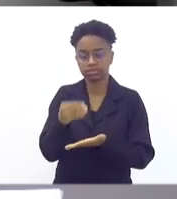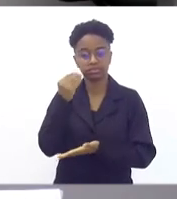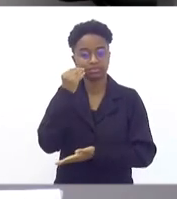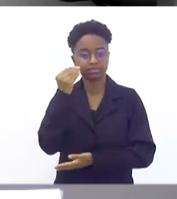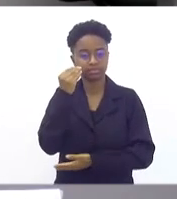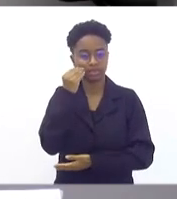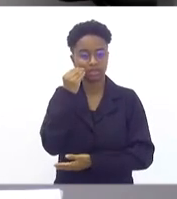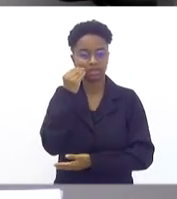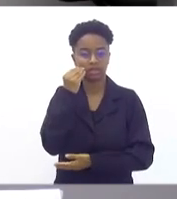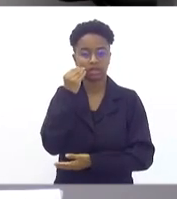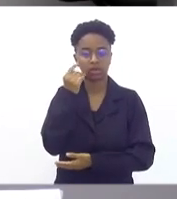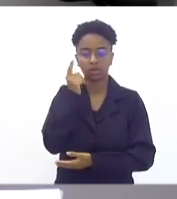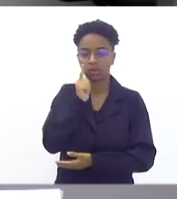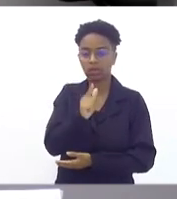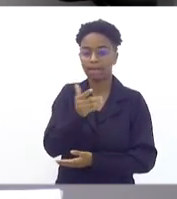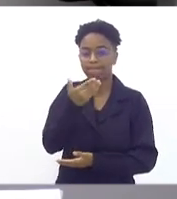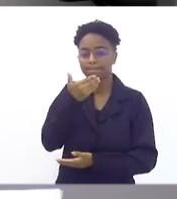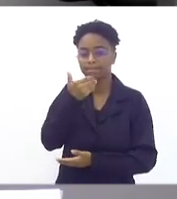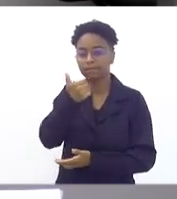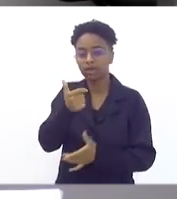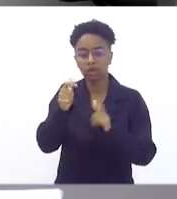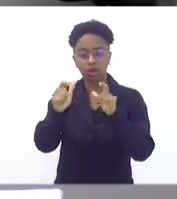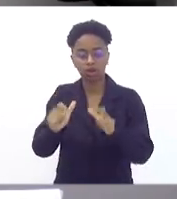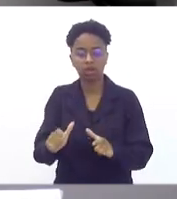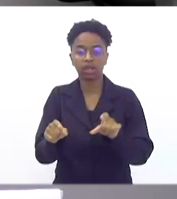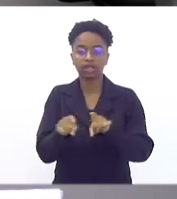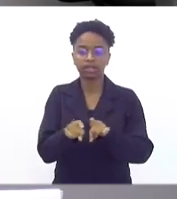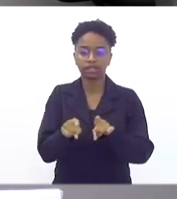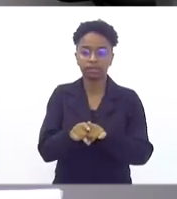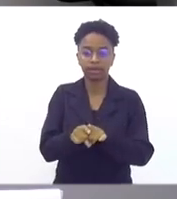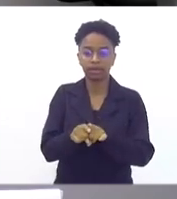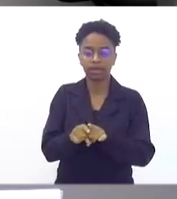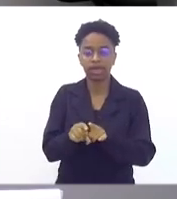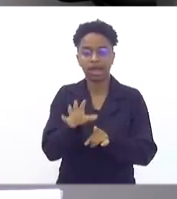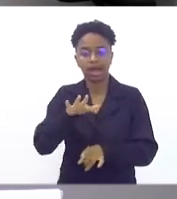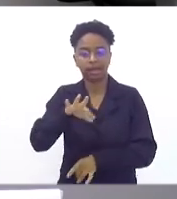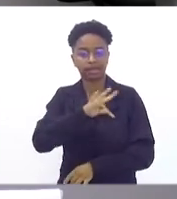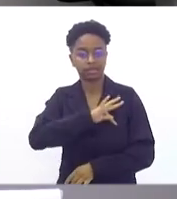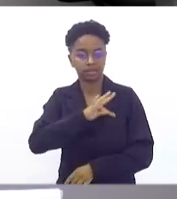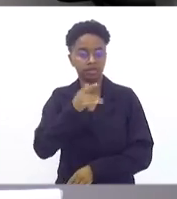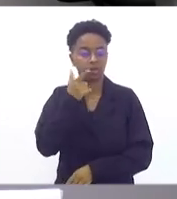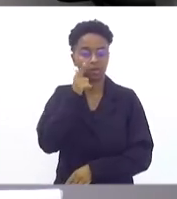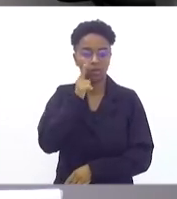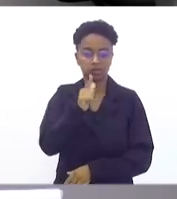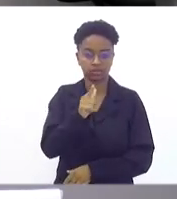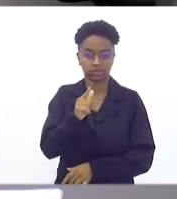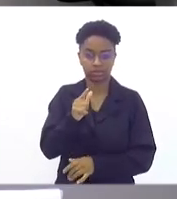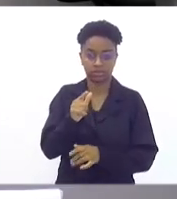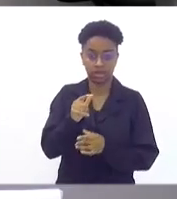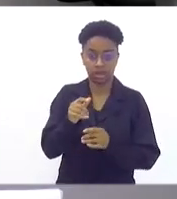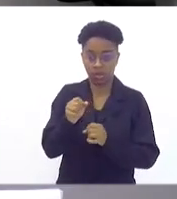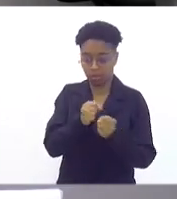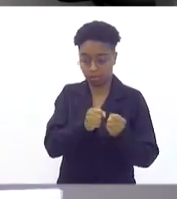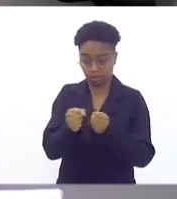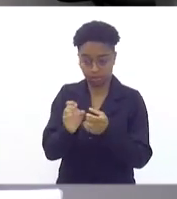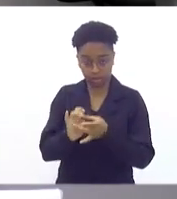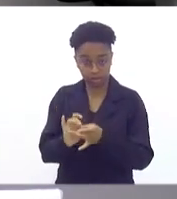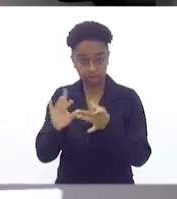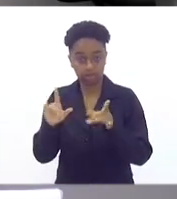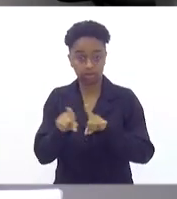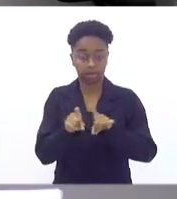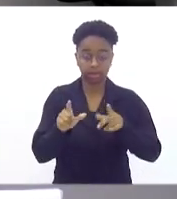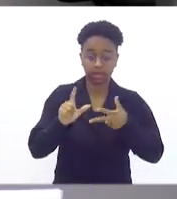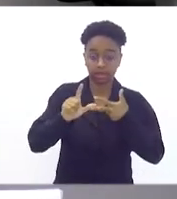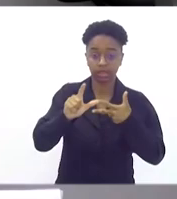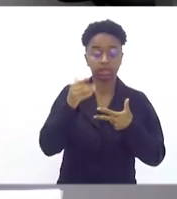quê pra trazer o melhor ambiente e e os pontos técnicos para que o poder concedente e o legislativo possam decidir como que é melhor